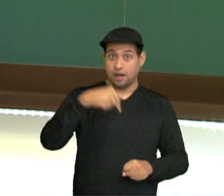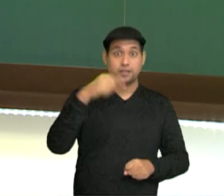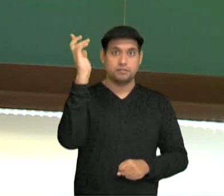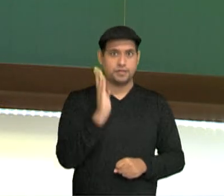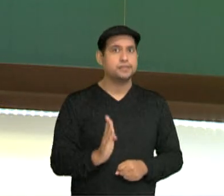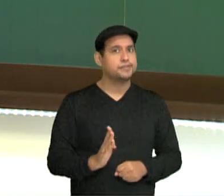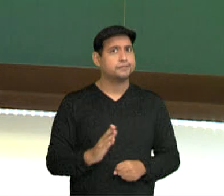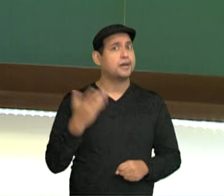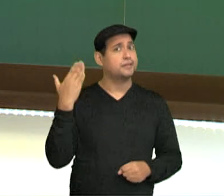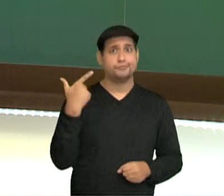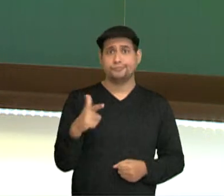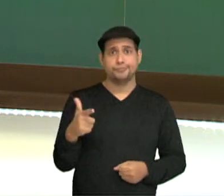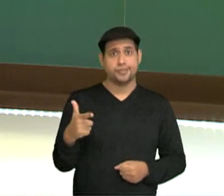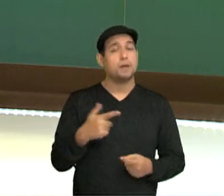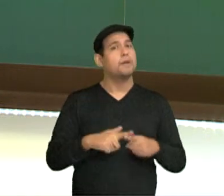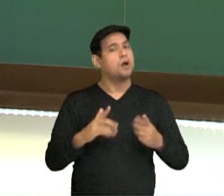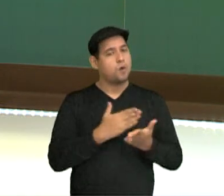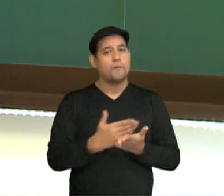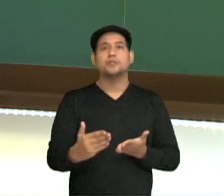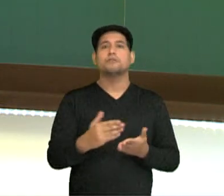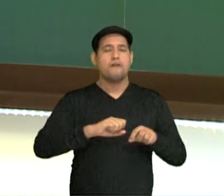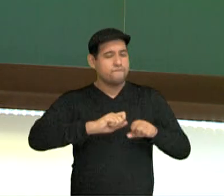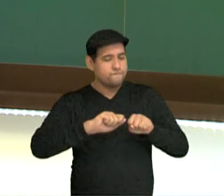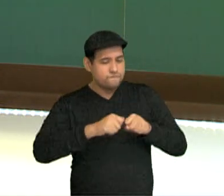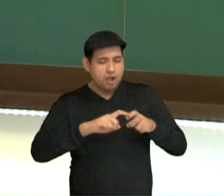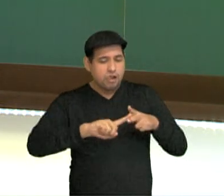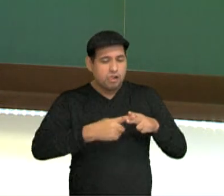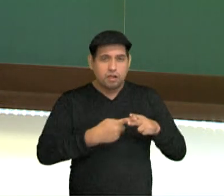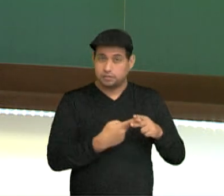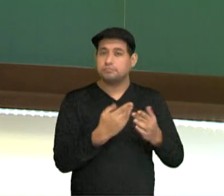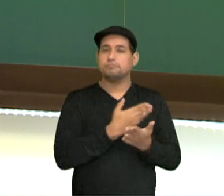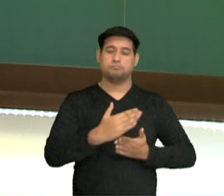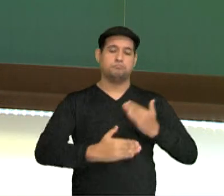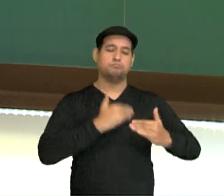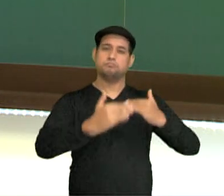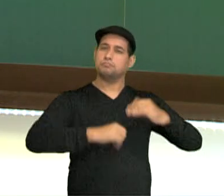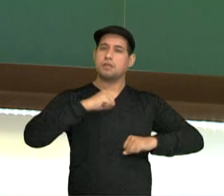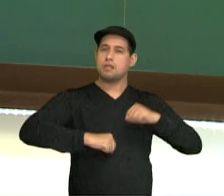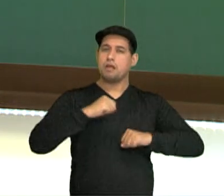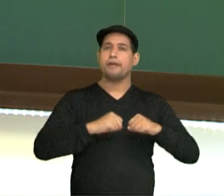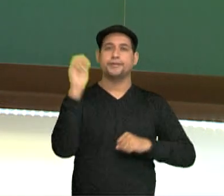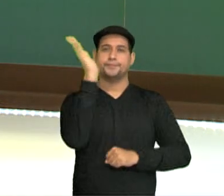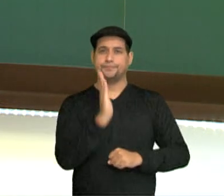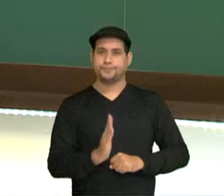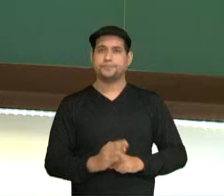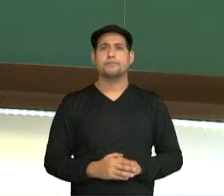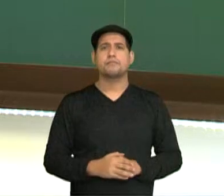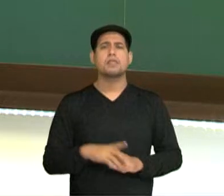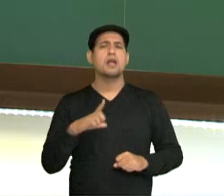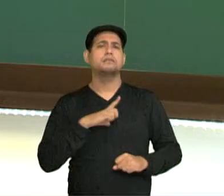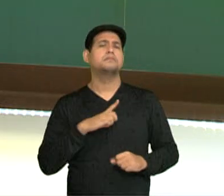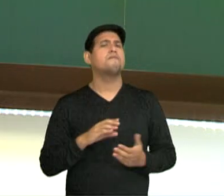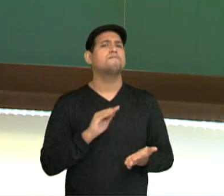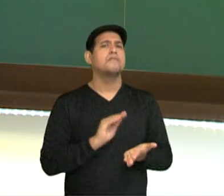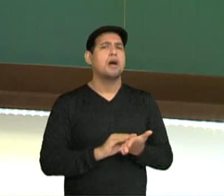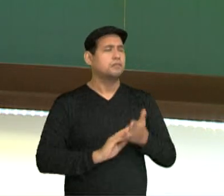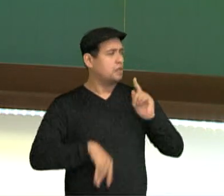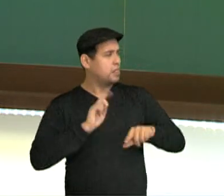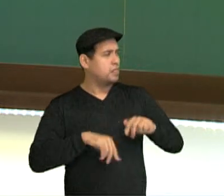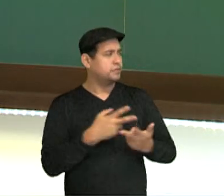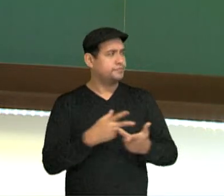brasileiro. E foi isso que aconteceu para dar início ao processo de industrialização no Brasil. Essa falta dos